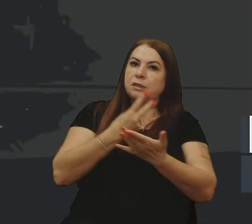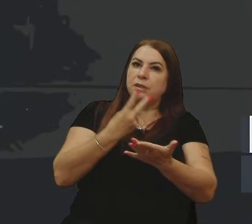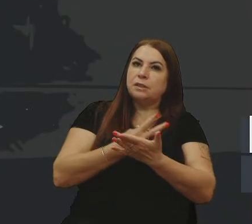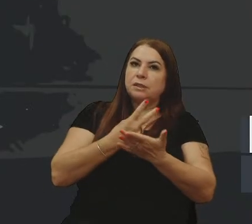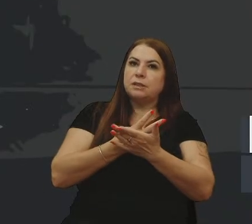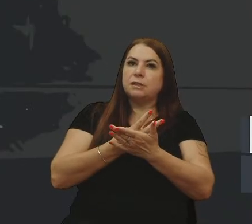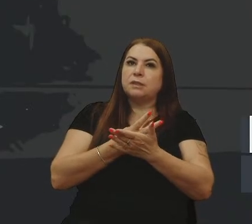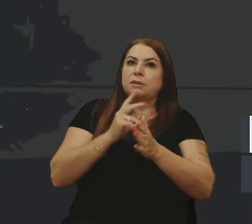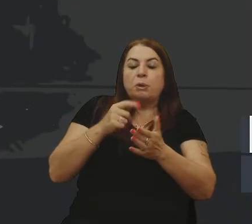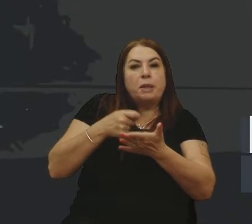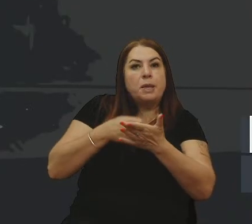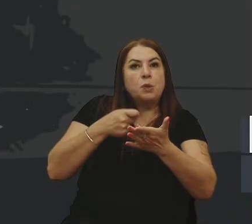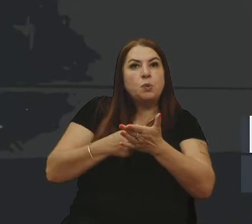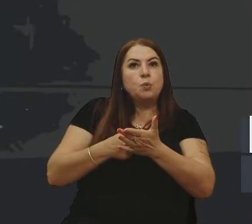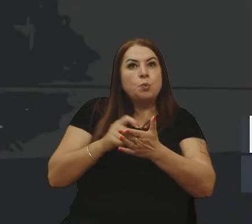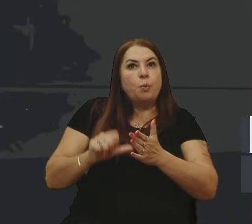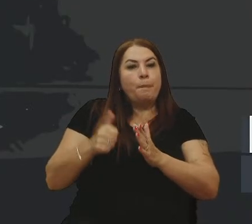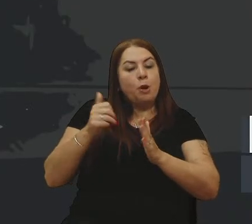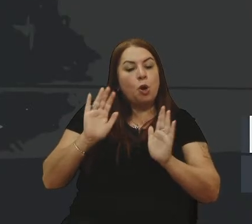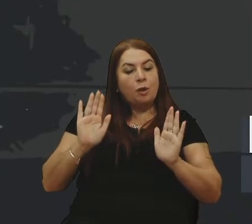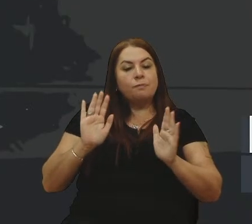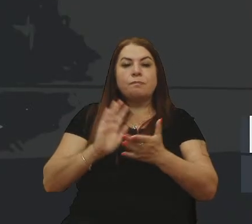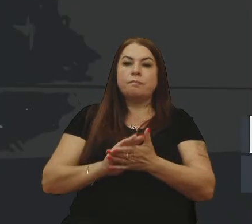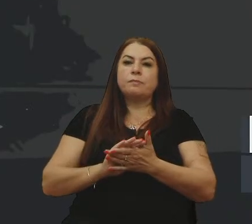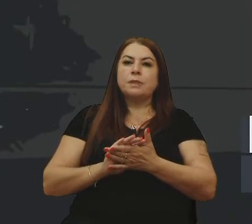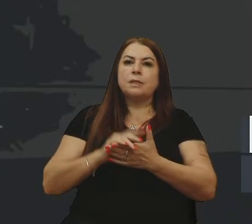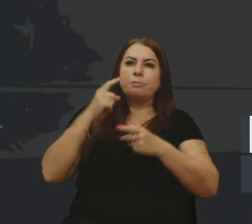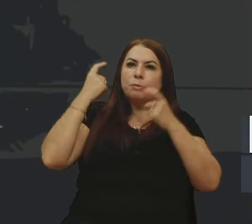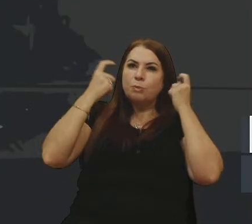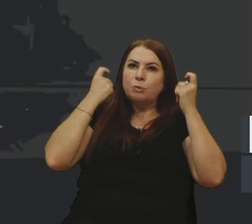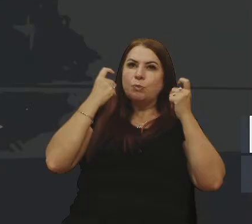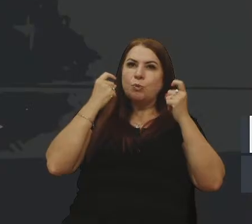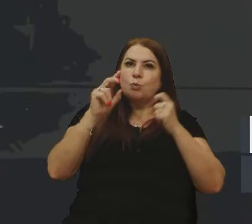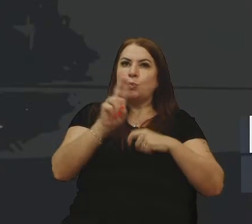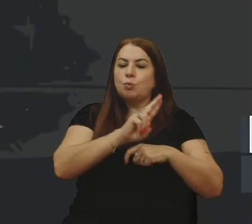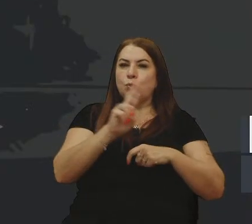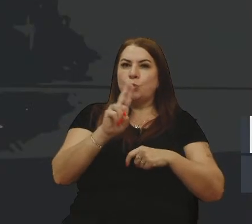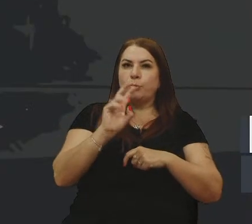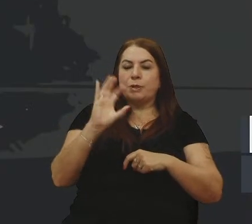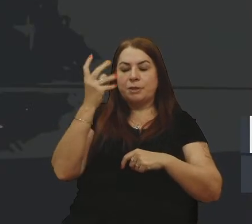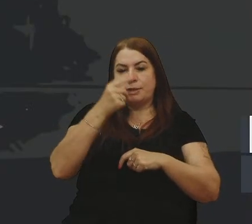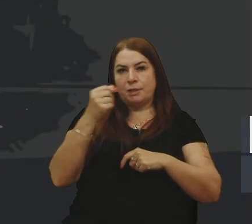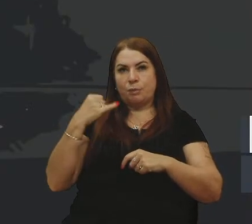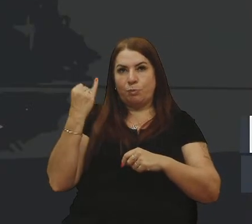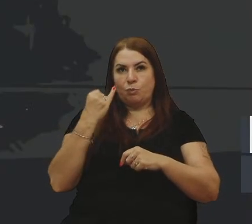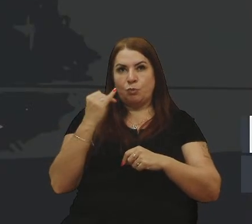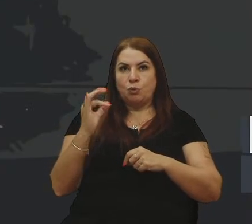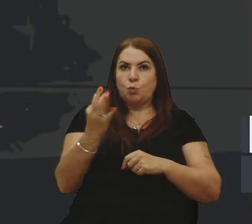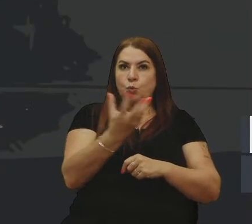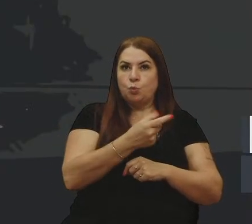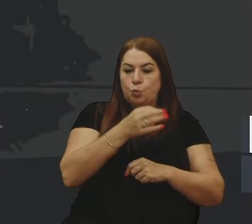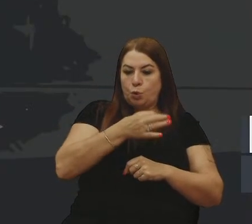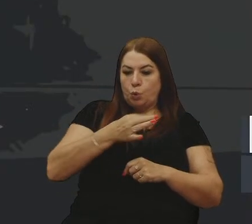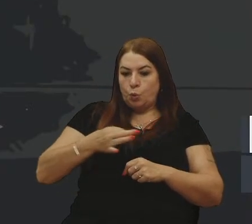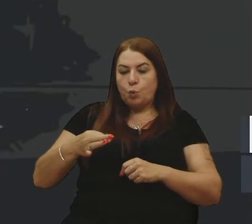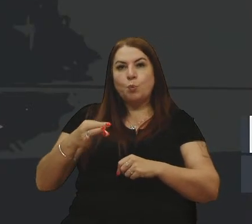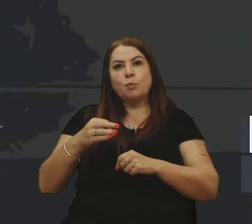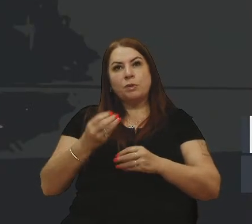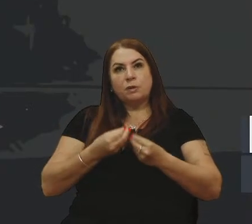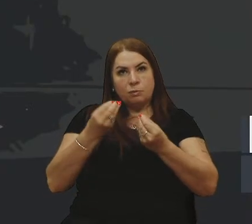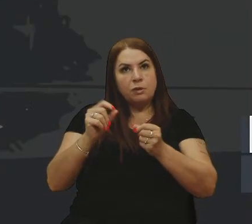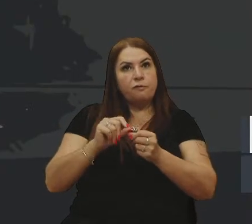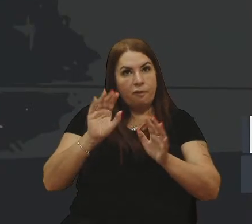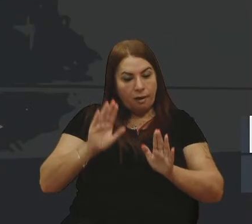pelo menos tentou com o nosso melhor. Então, a gente se preocupou com o nome, que foi uma decisão importante. Afinal, Tudo em Grãos entrega exatamente o que a gente